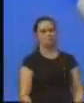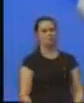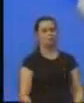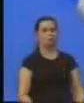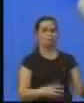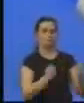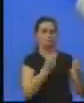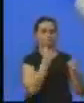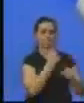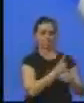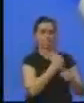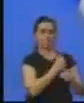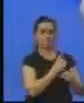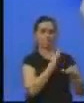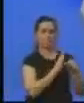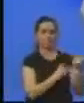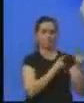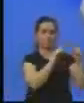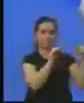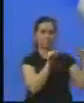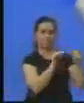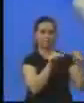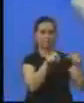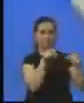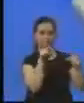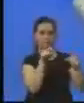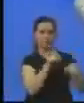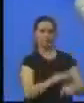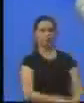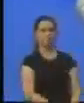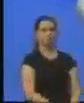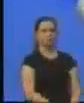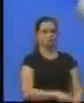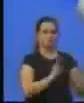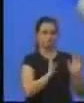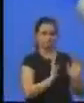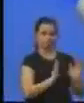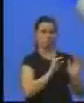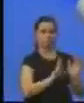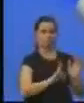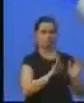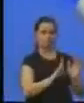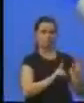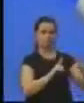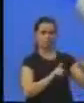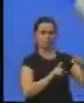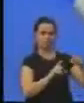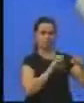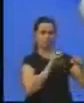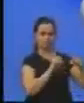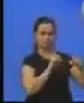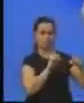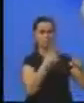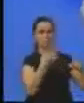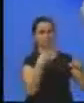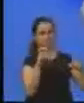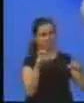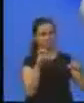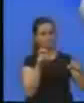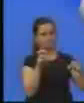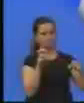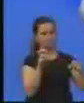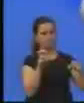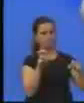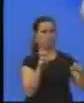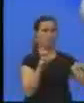quero determinar primeiro o ΔX. Bom, se eu estou usando o x0 como 45,